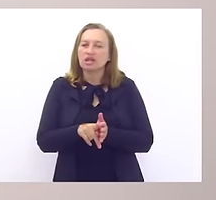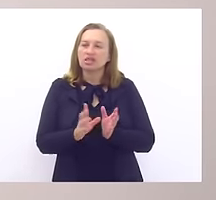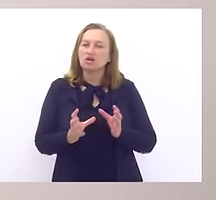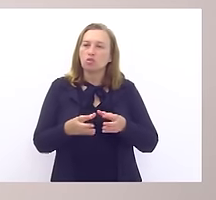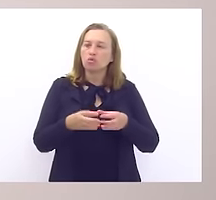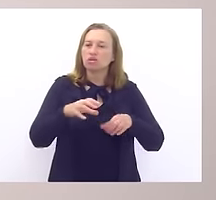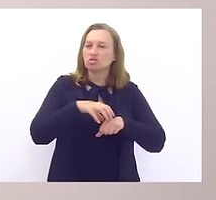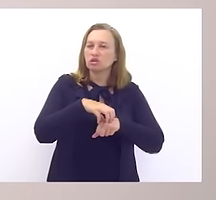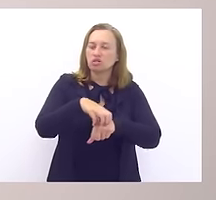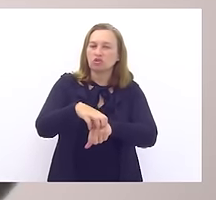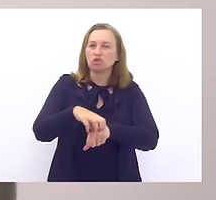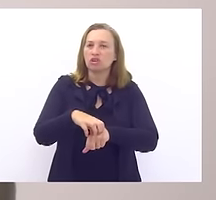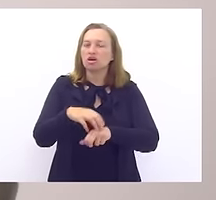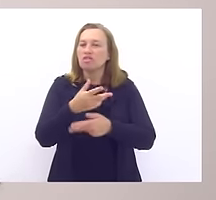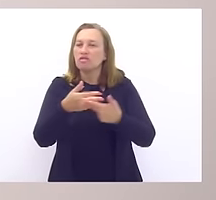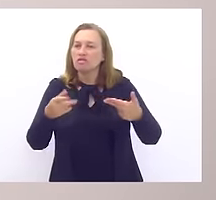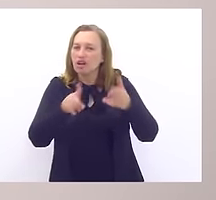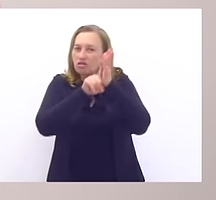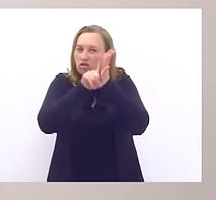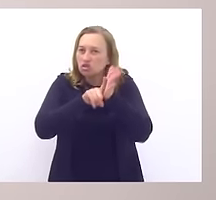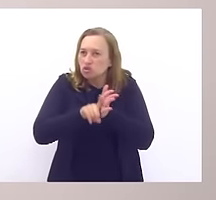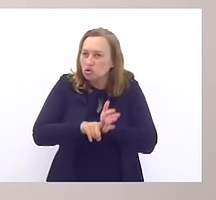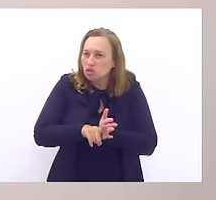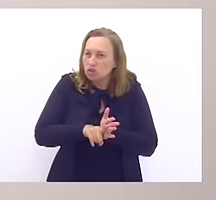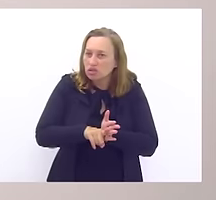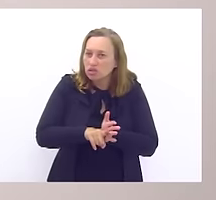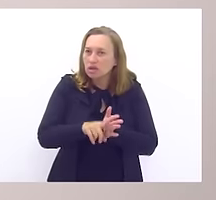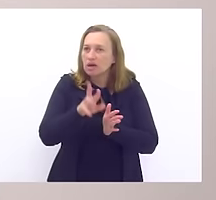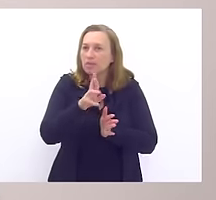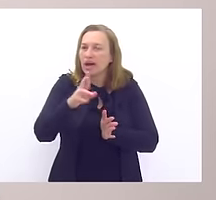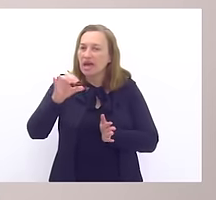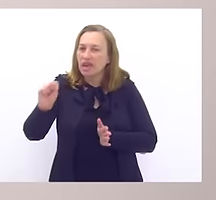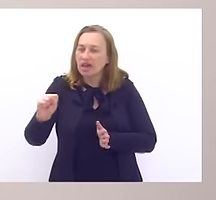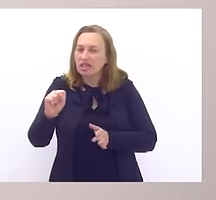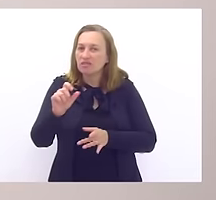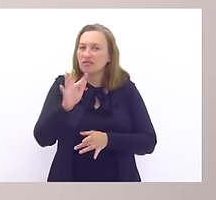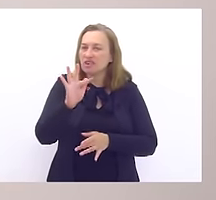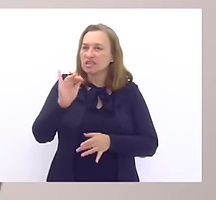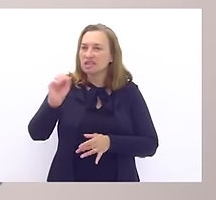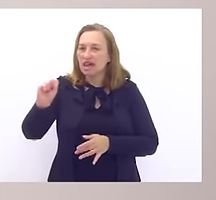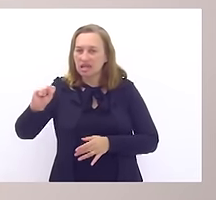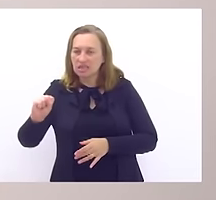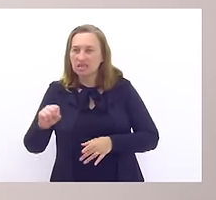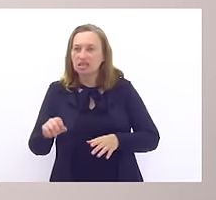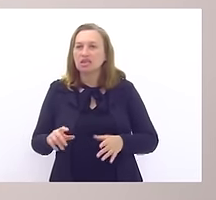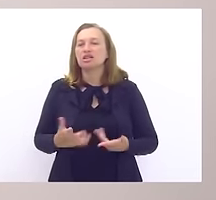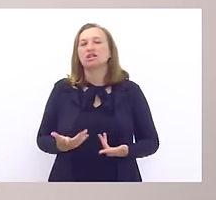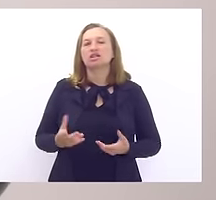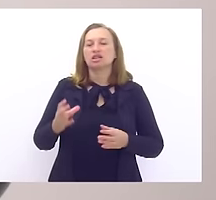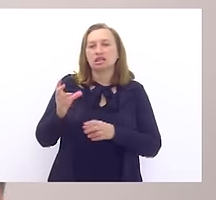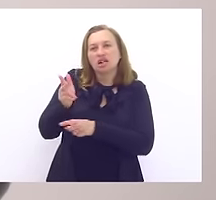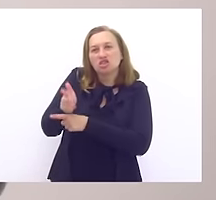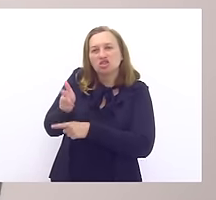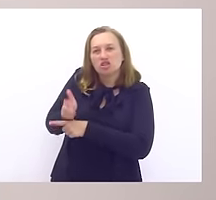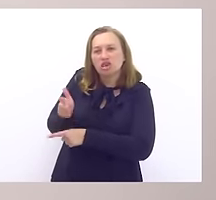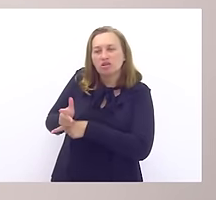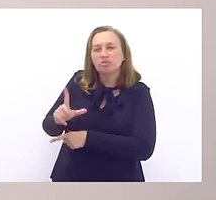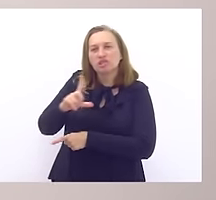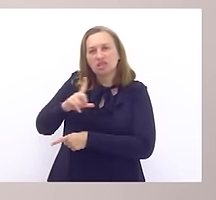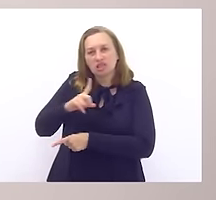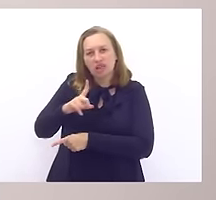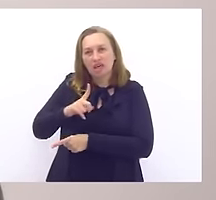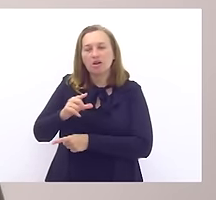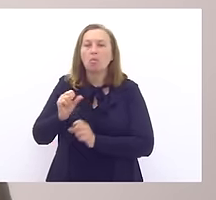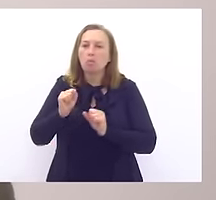fiz diversas vistorias fiscalizações nas Barreiras fiscais e através das câmeras que existe nas Barreiras